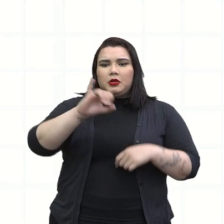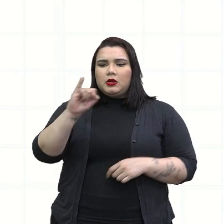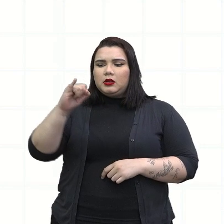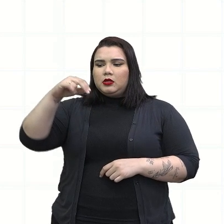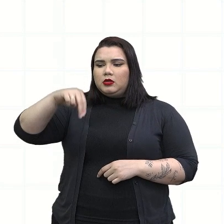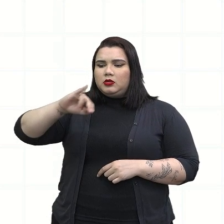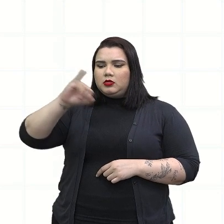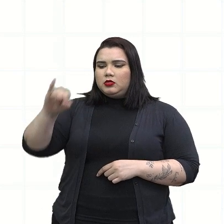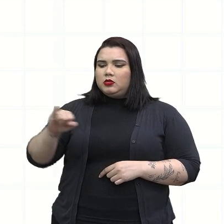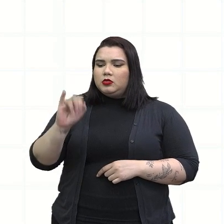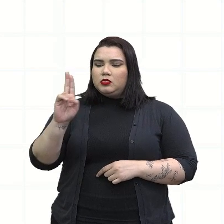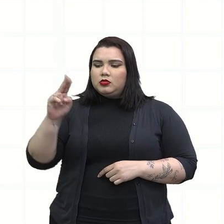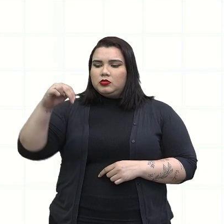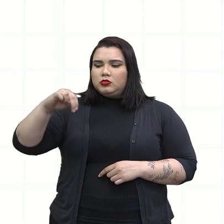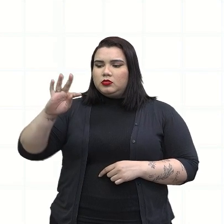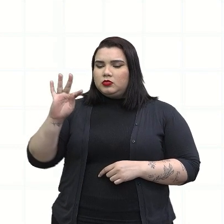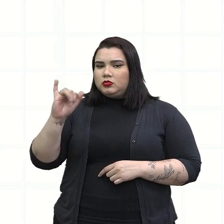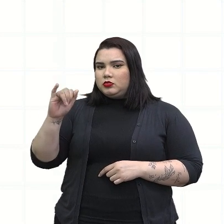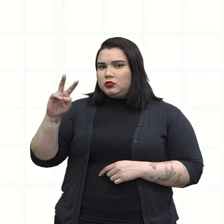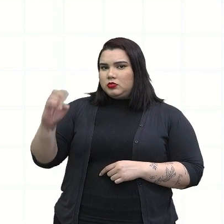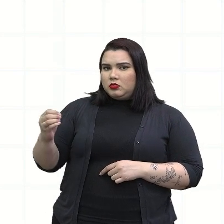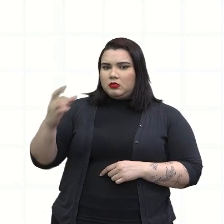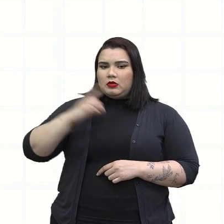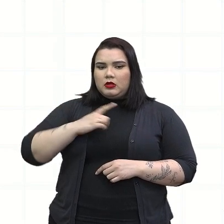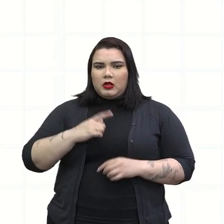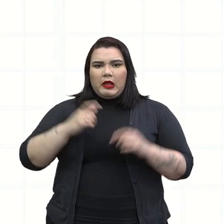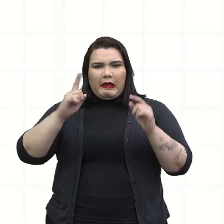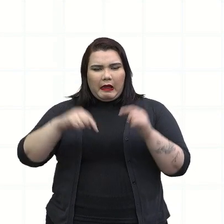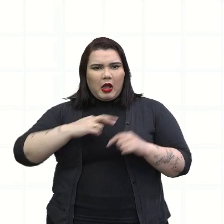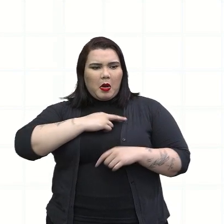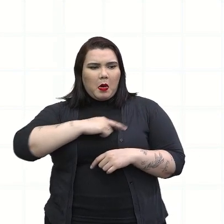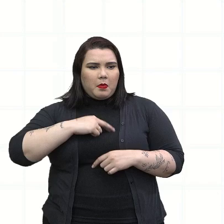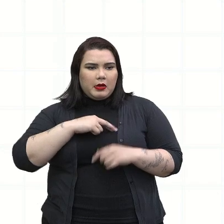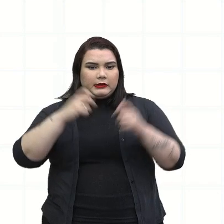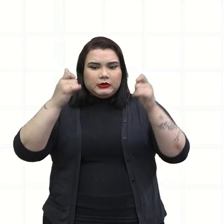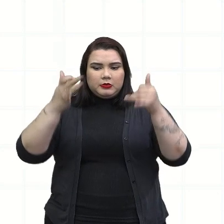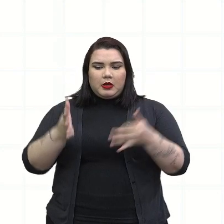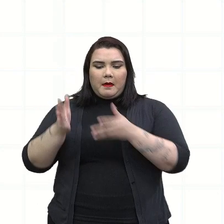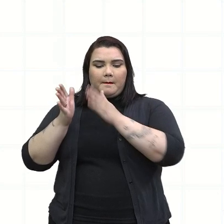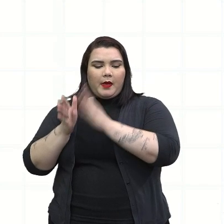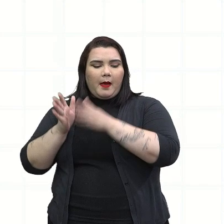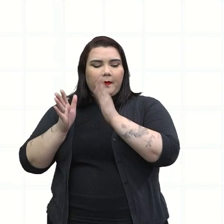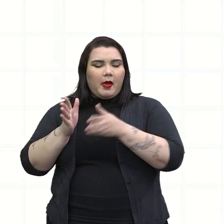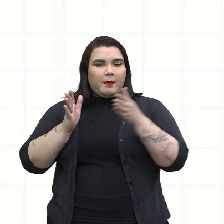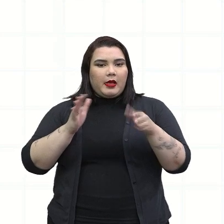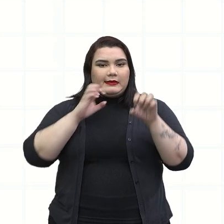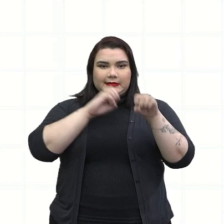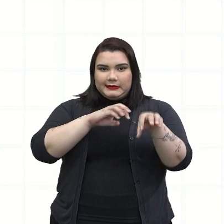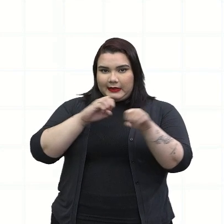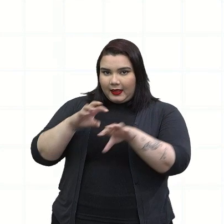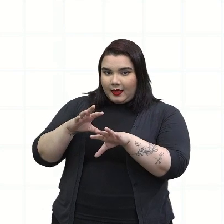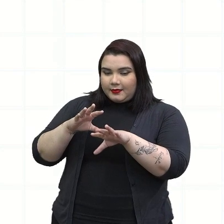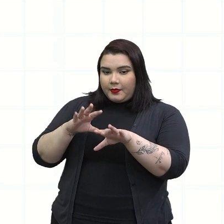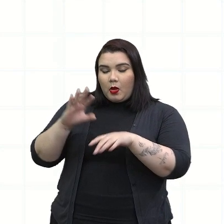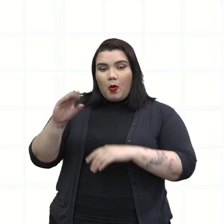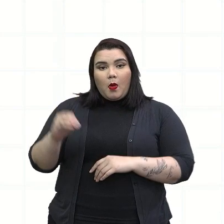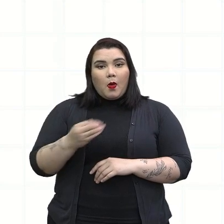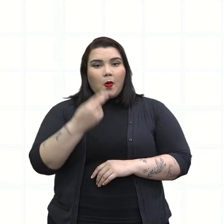Será que o romance tem essa ideia de dar o passo a passo, de ensinar alguém a fazer algo?